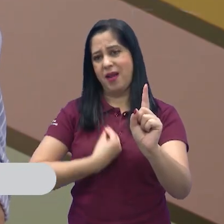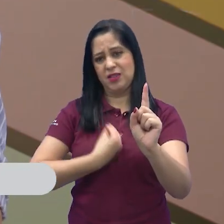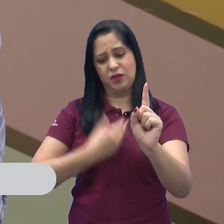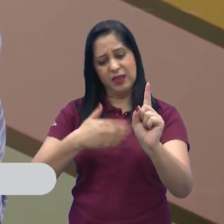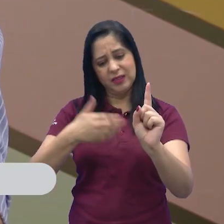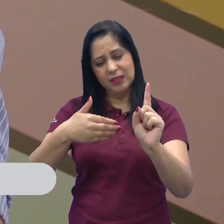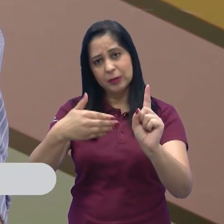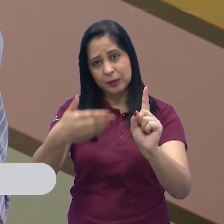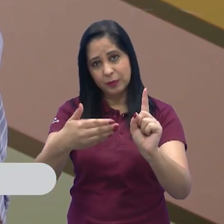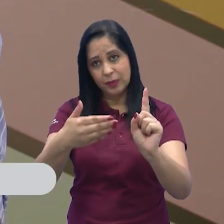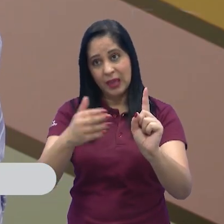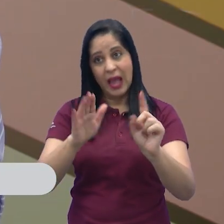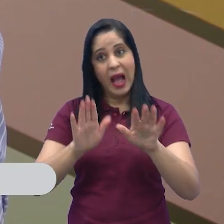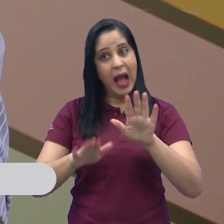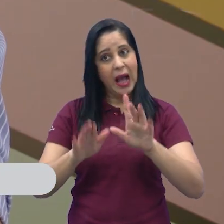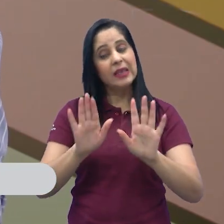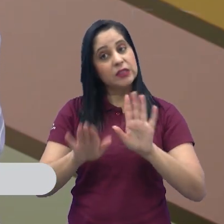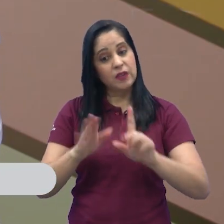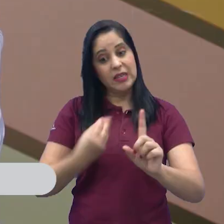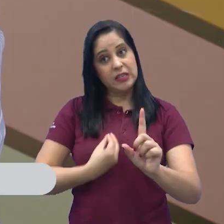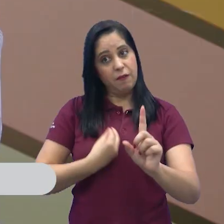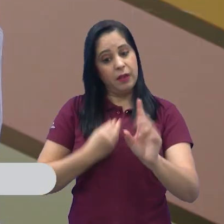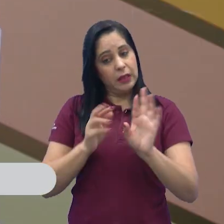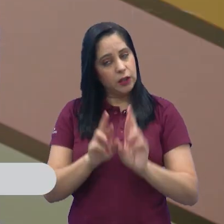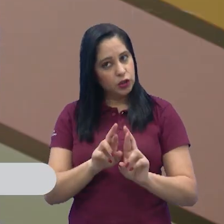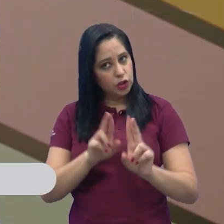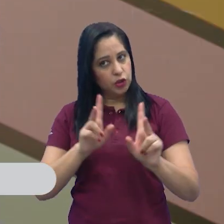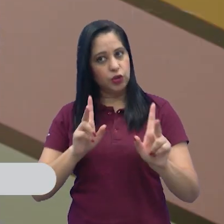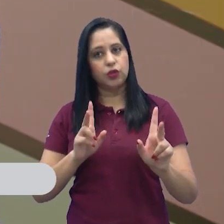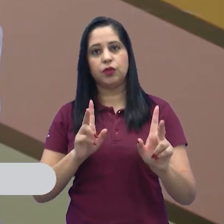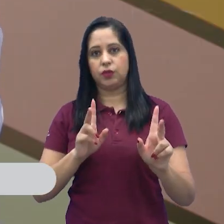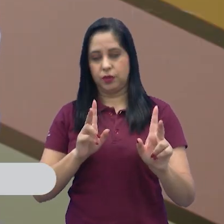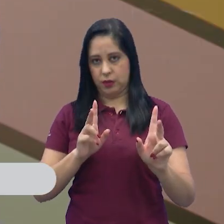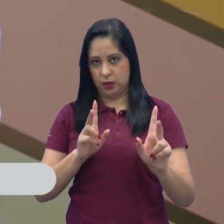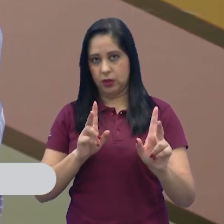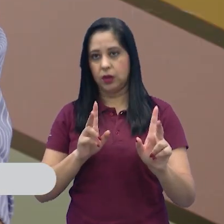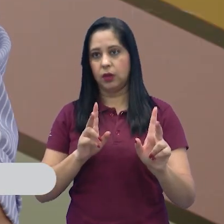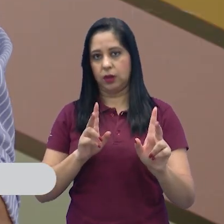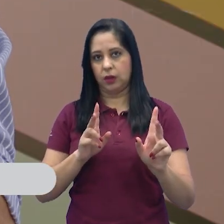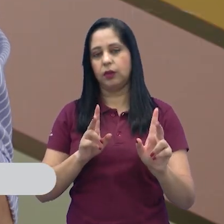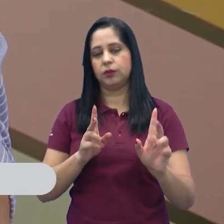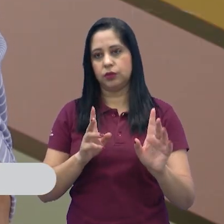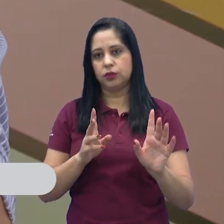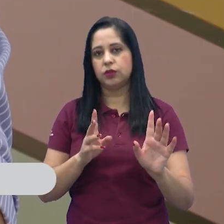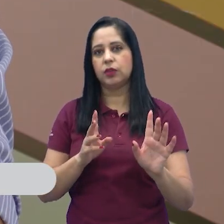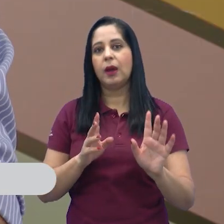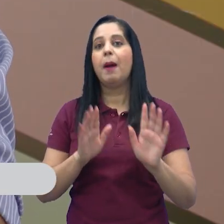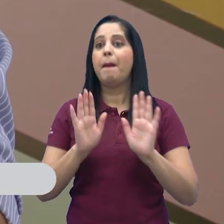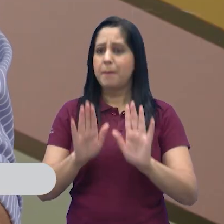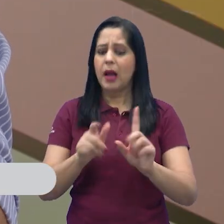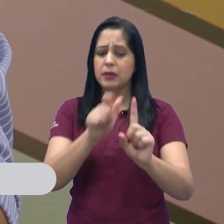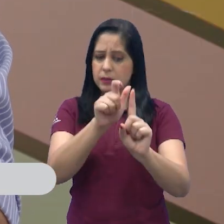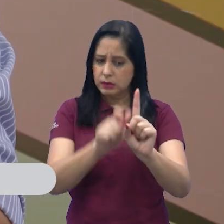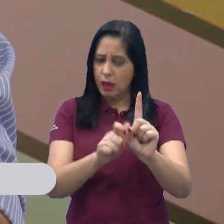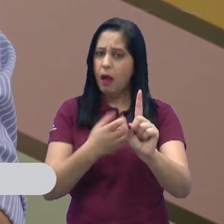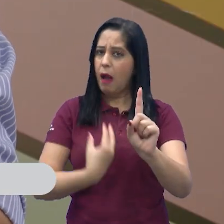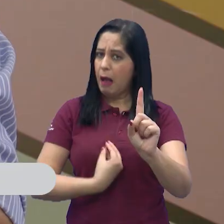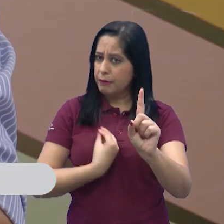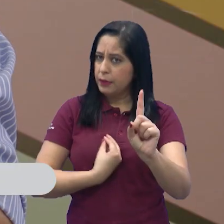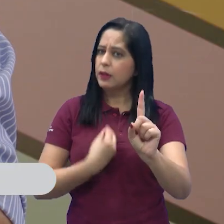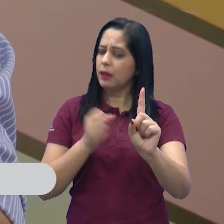pouco diferente do que talvez tenha sido sonhado ou esperado, mas ter uma